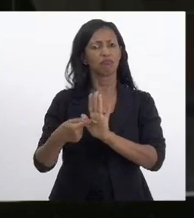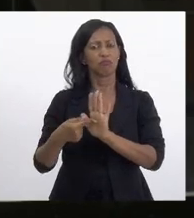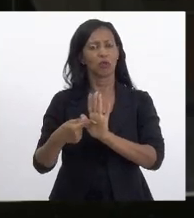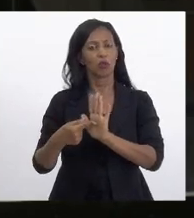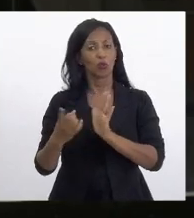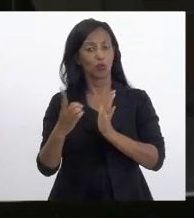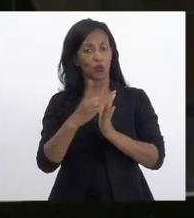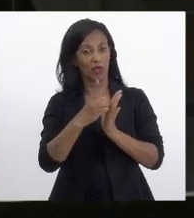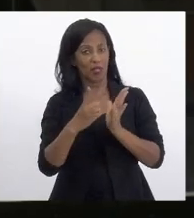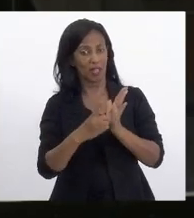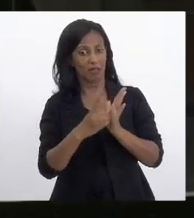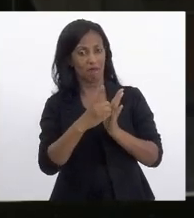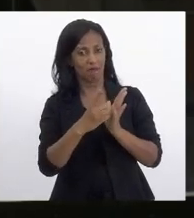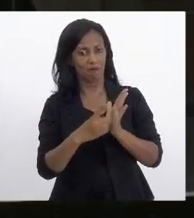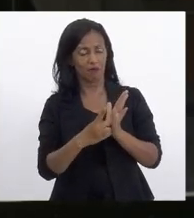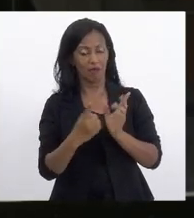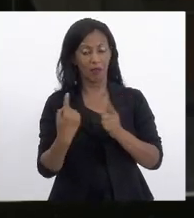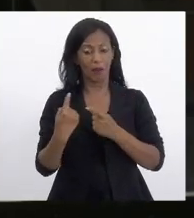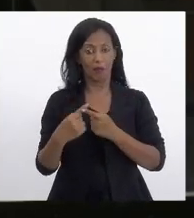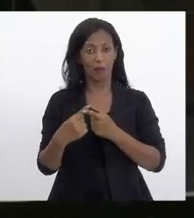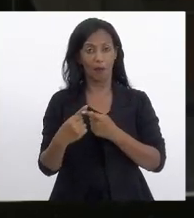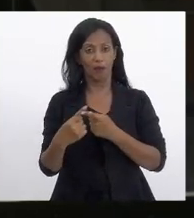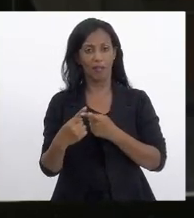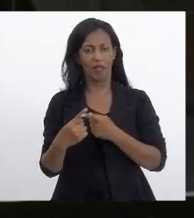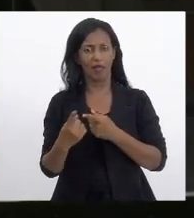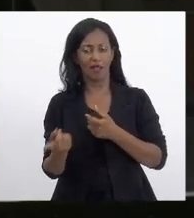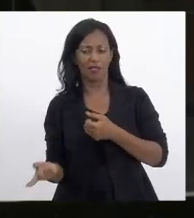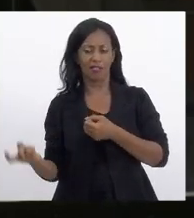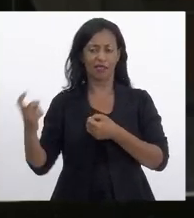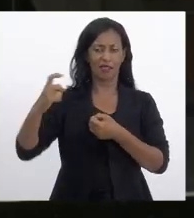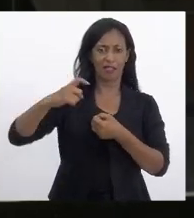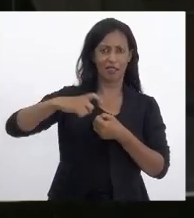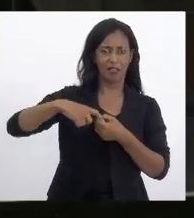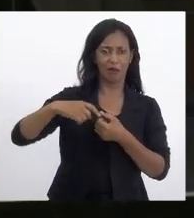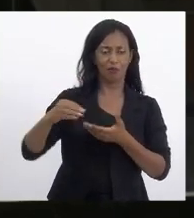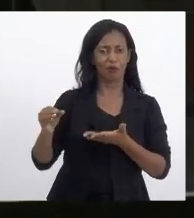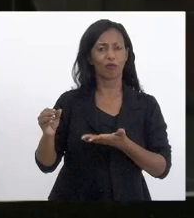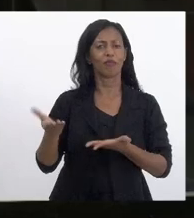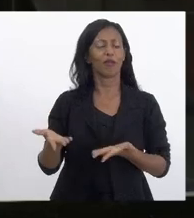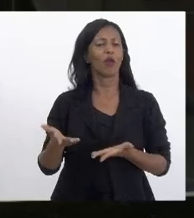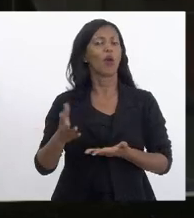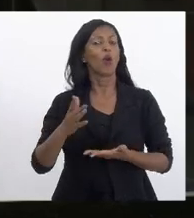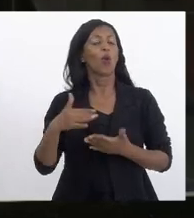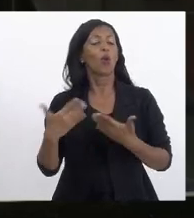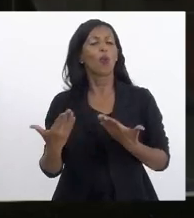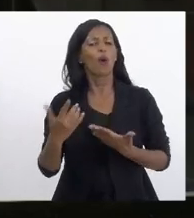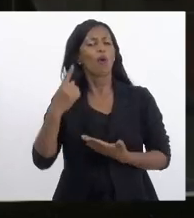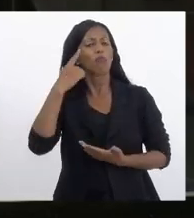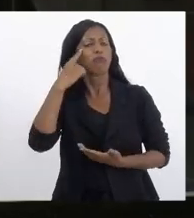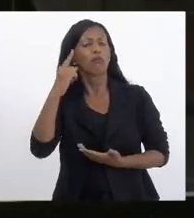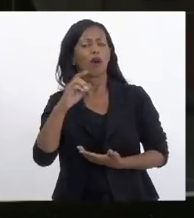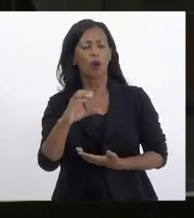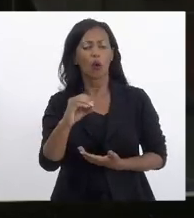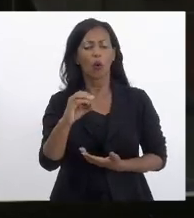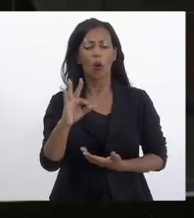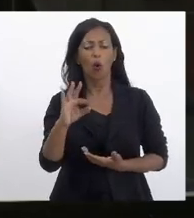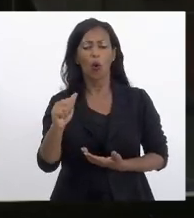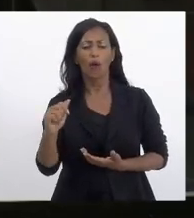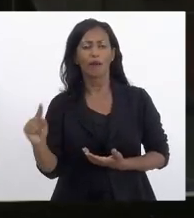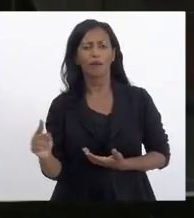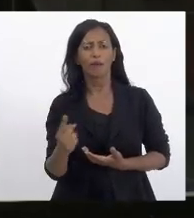presente decreto, porque é uma reposição. Qual é a ideia dessa cota única